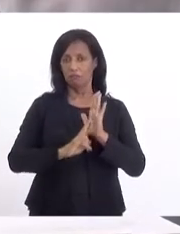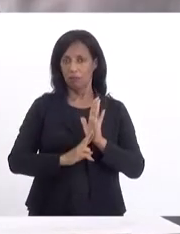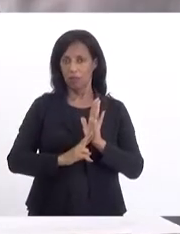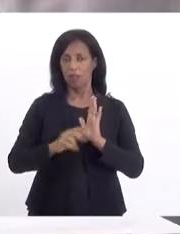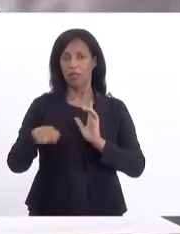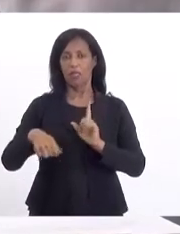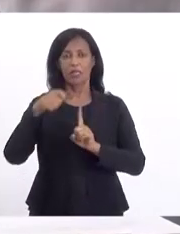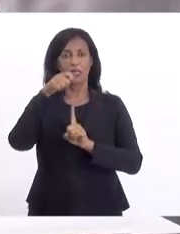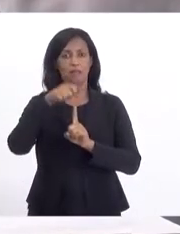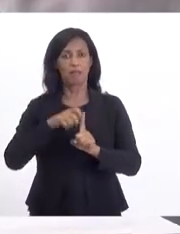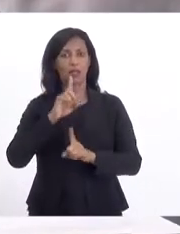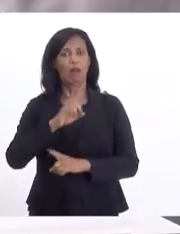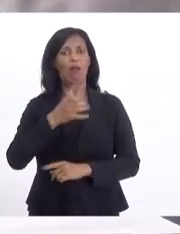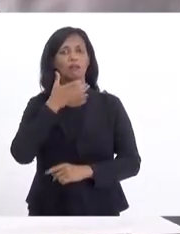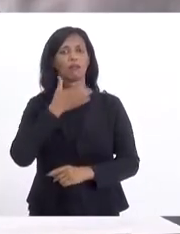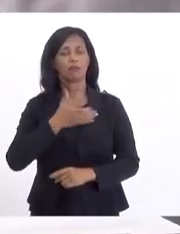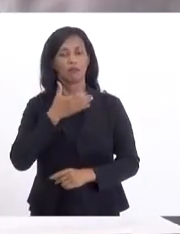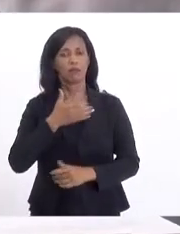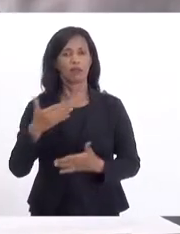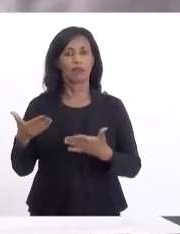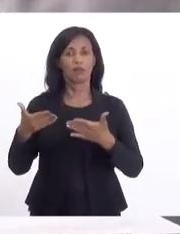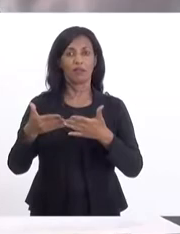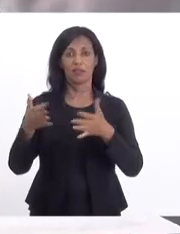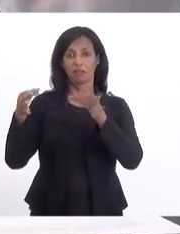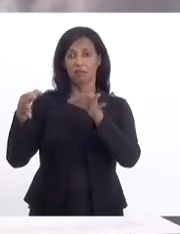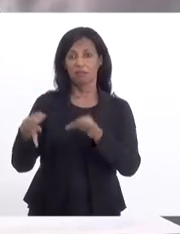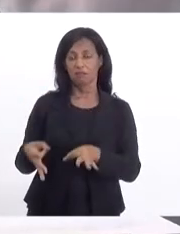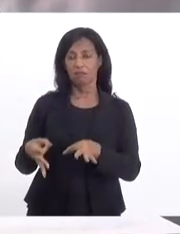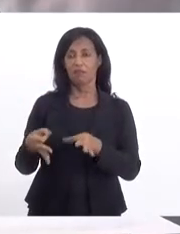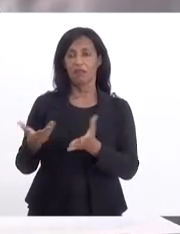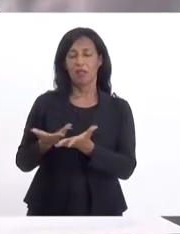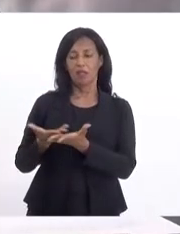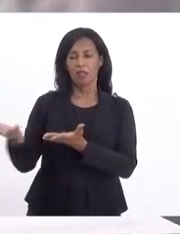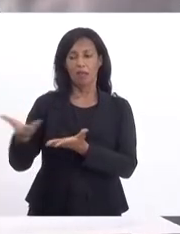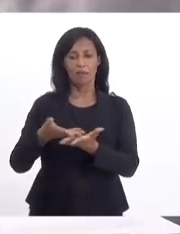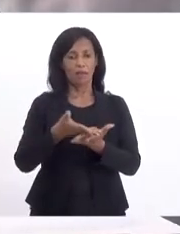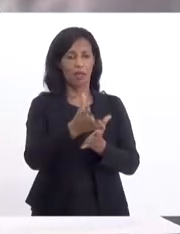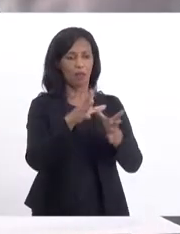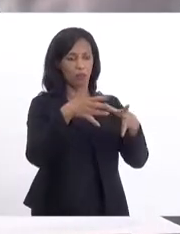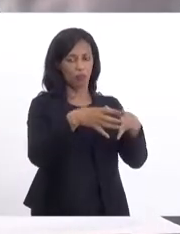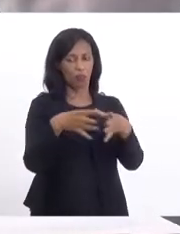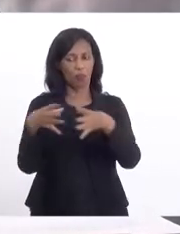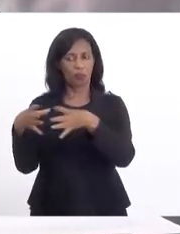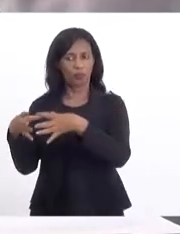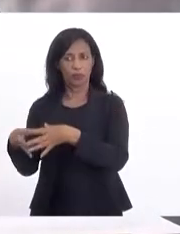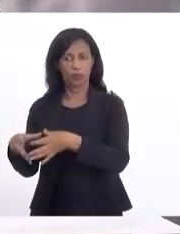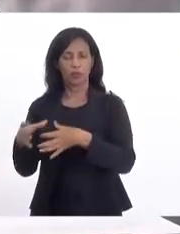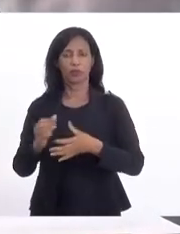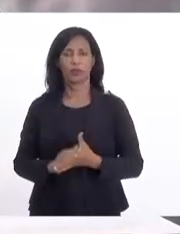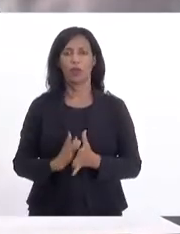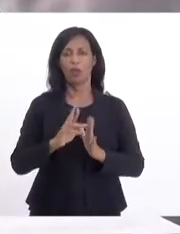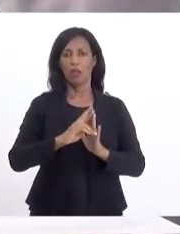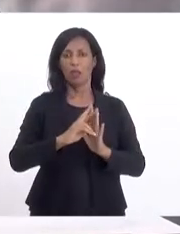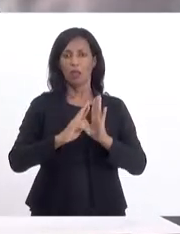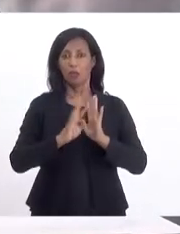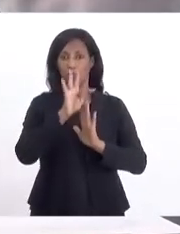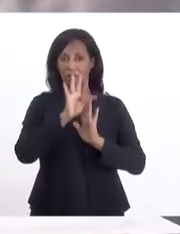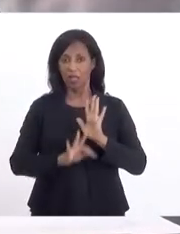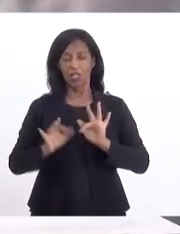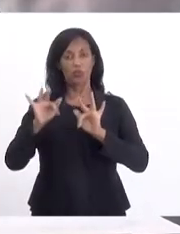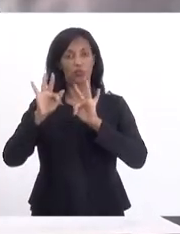deste mês de dezembro será exatamente caminhar para as duas comissões a redação